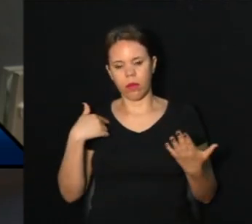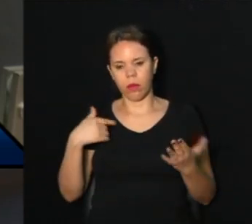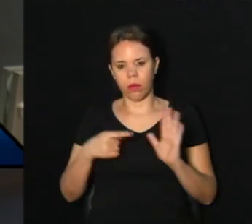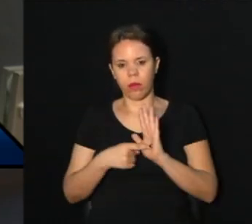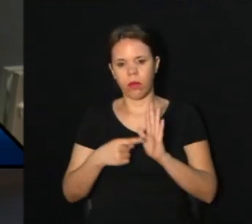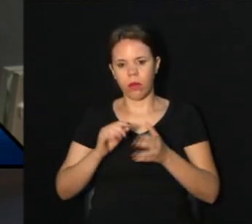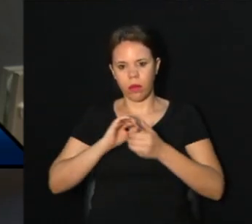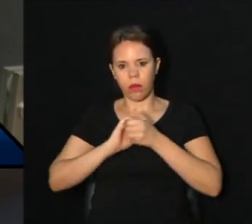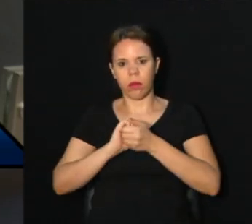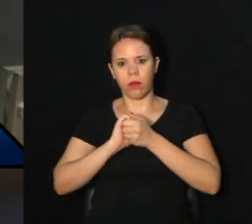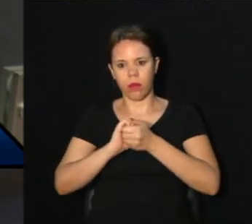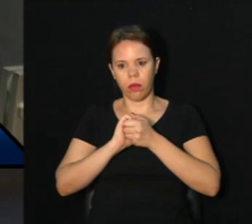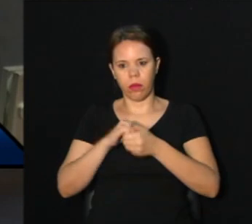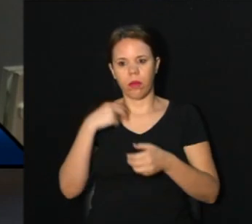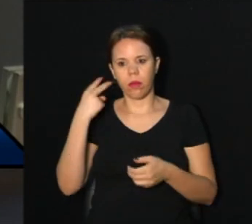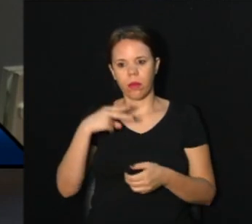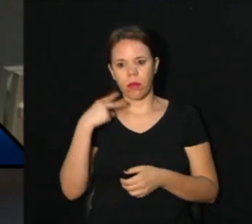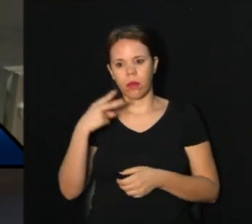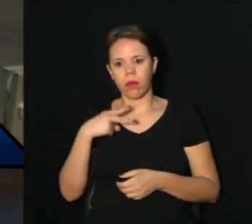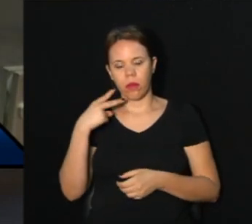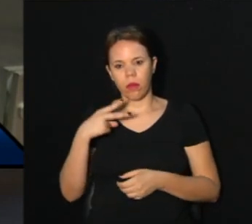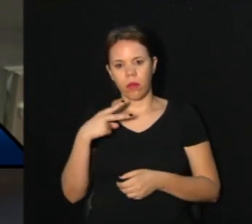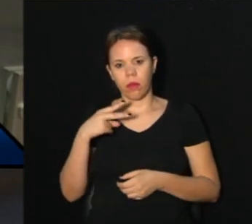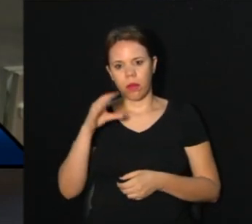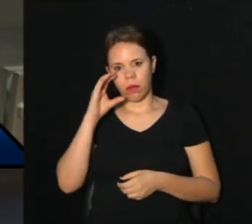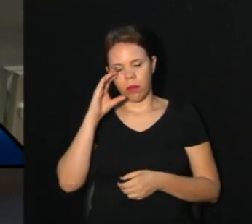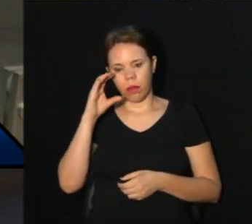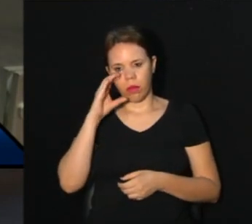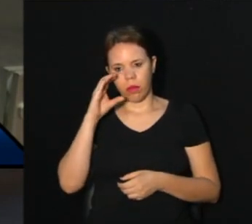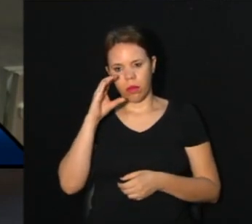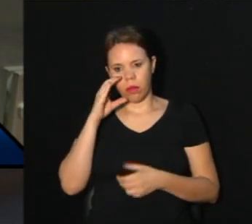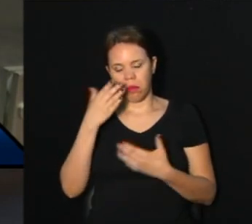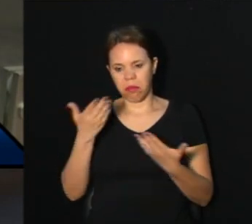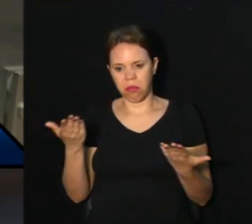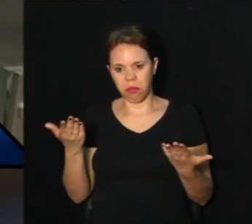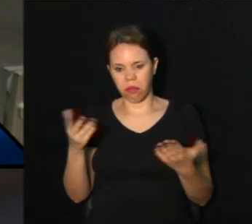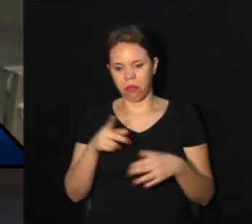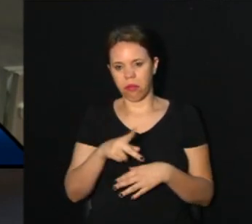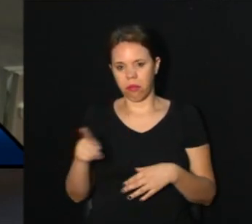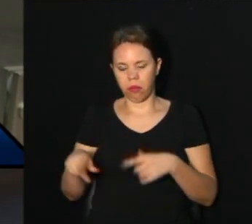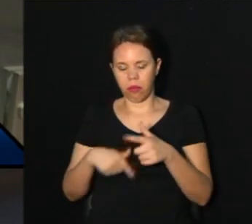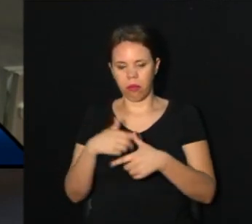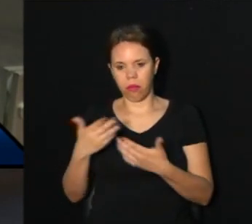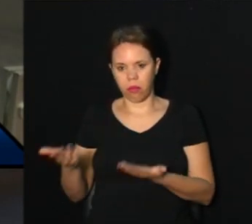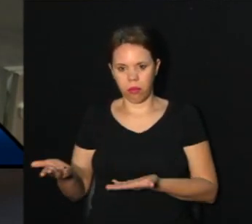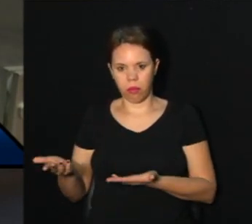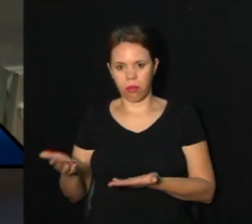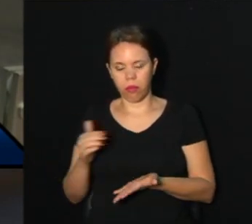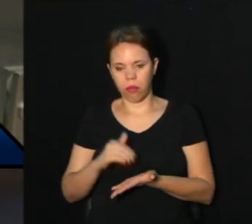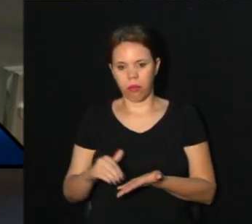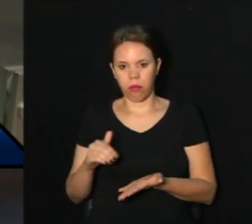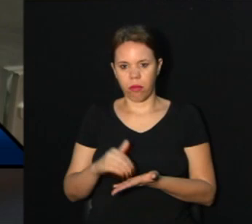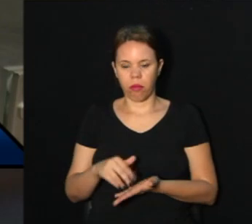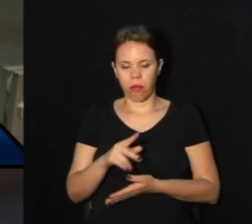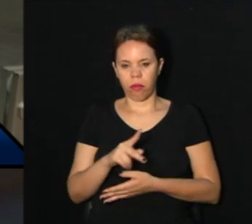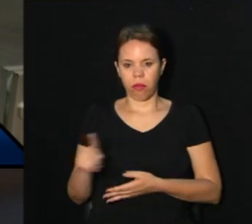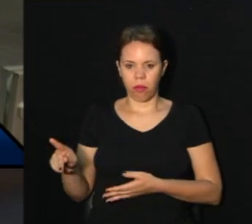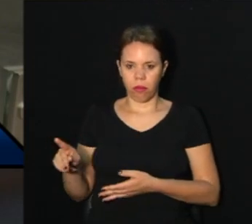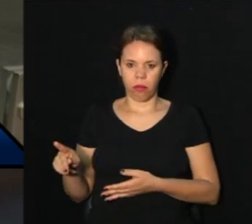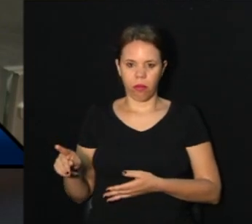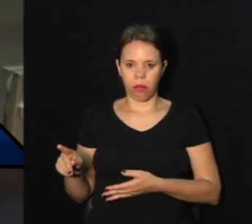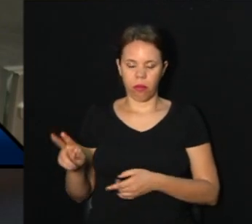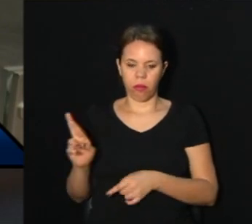meus cumprimentos ao vereador Cirilo pela presidência dos trabalhos, aos secretários, aos presidentes